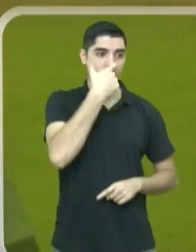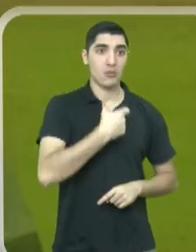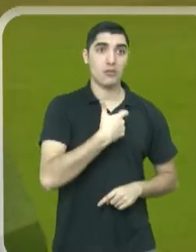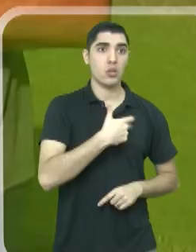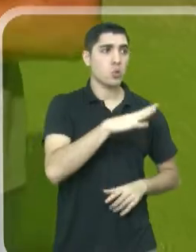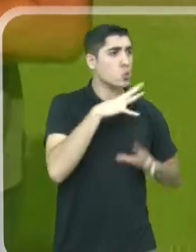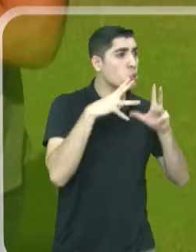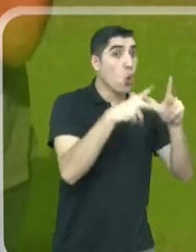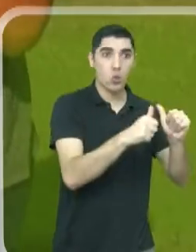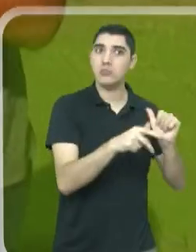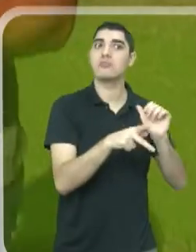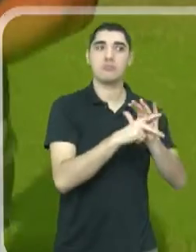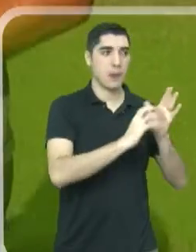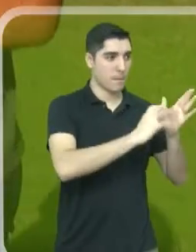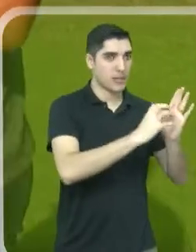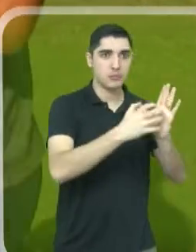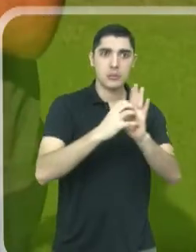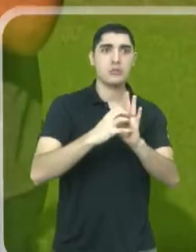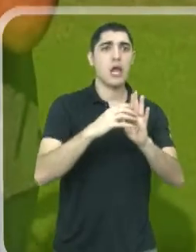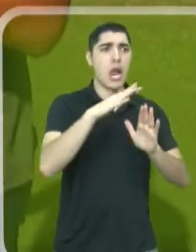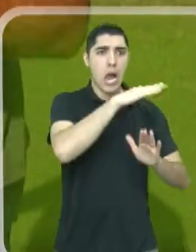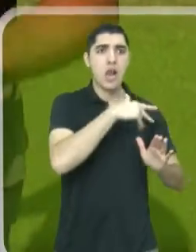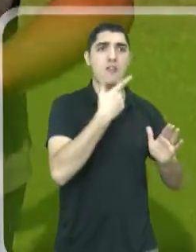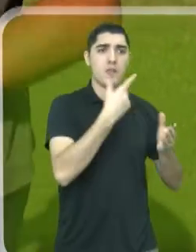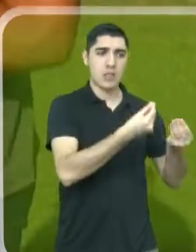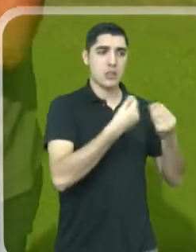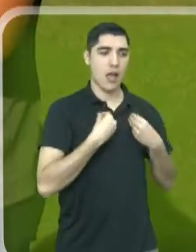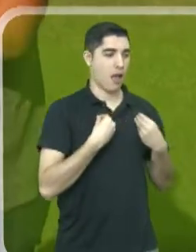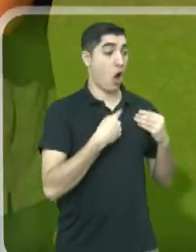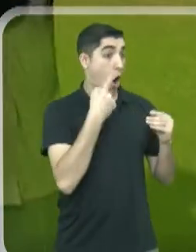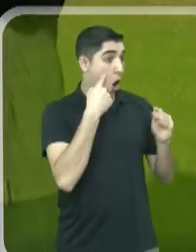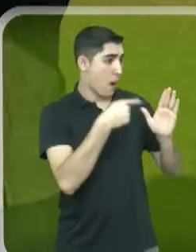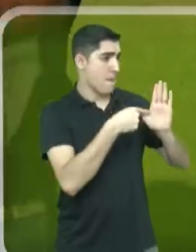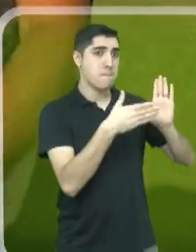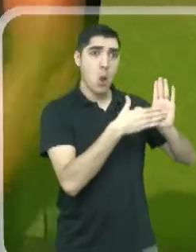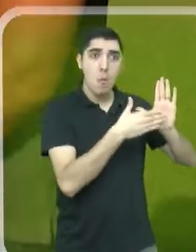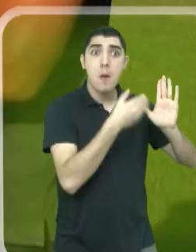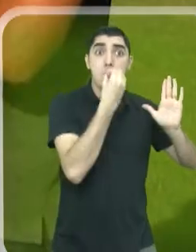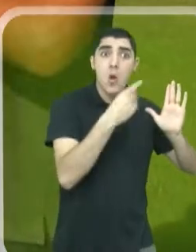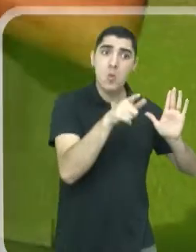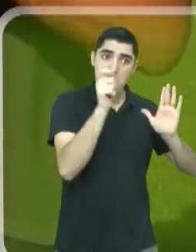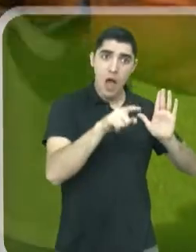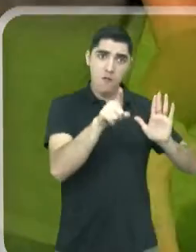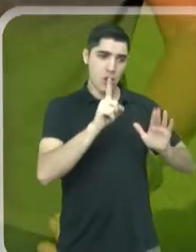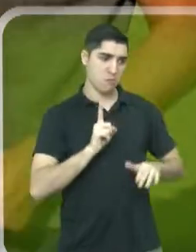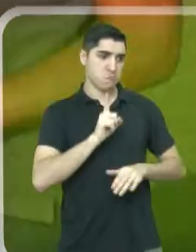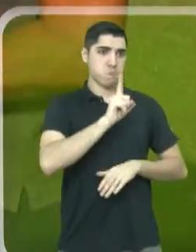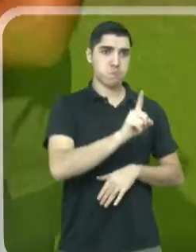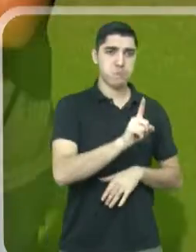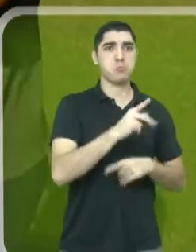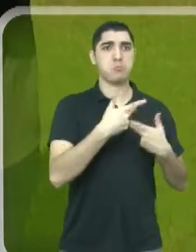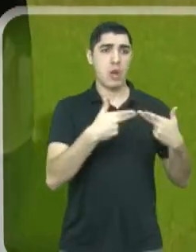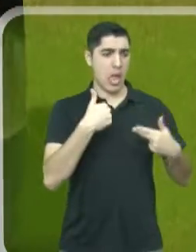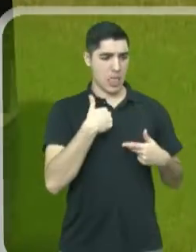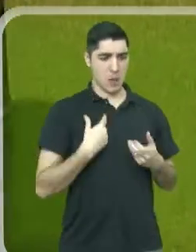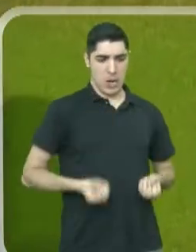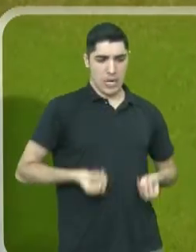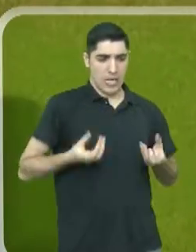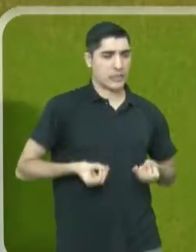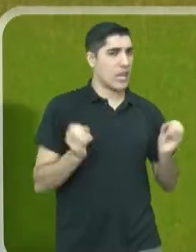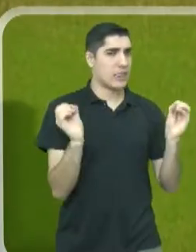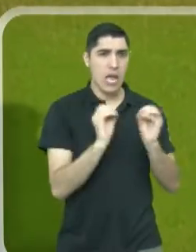Câmara hoje, né, e fizeram propostas de bancar campanha, que eu não teria que gastar nada,